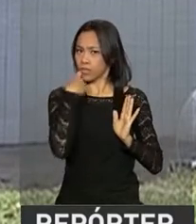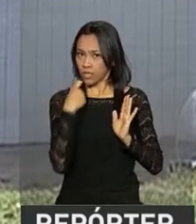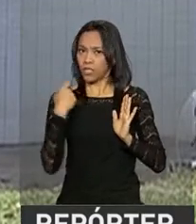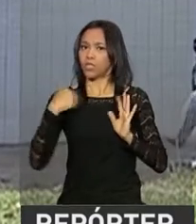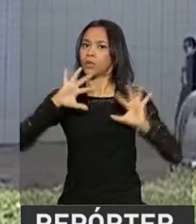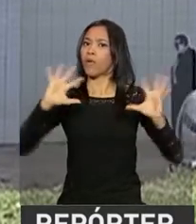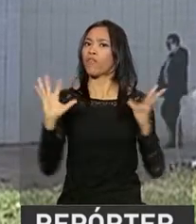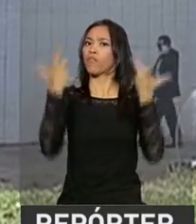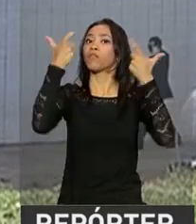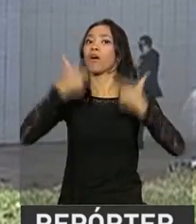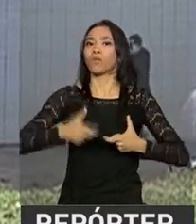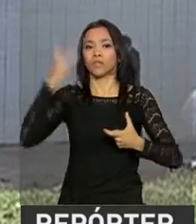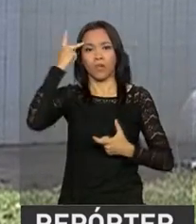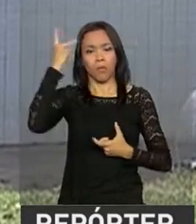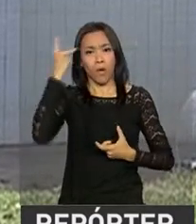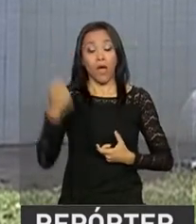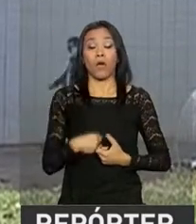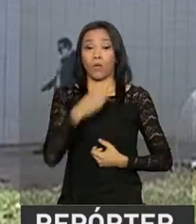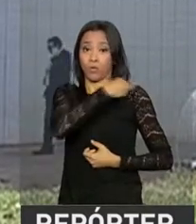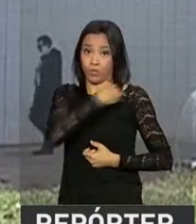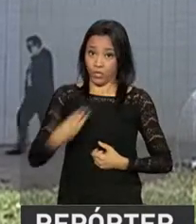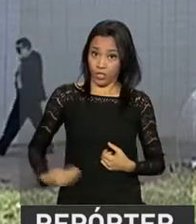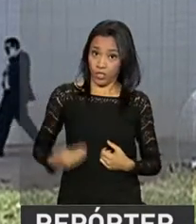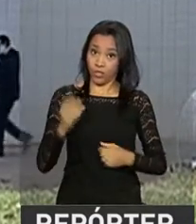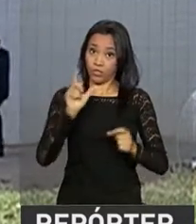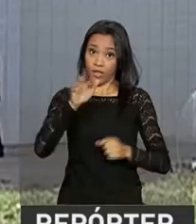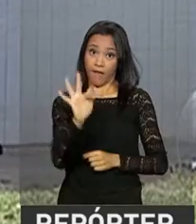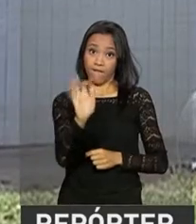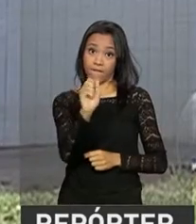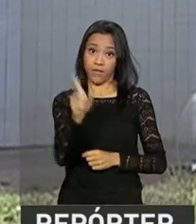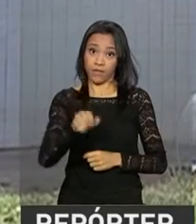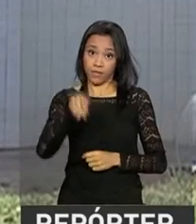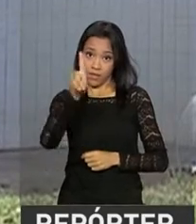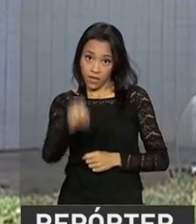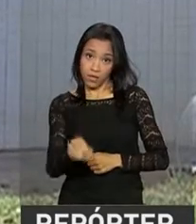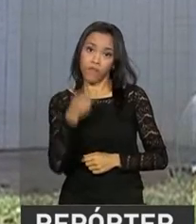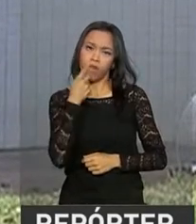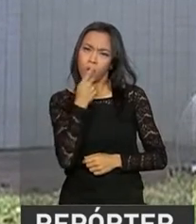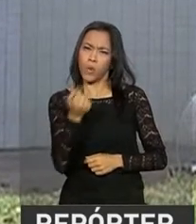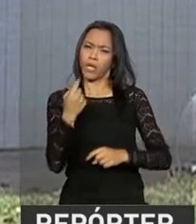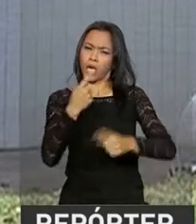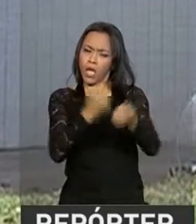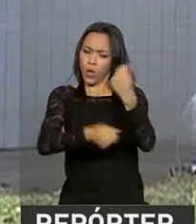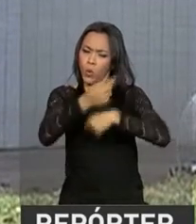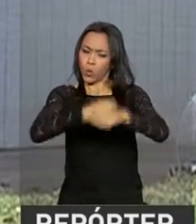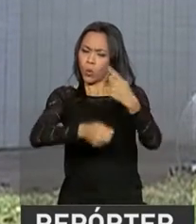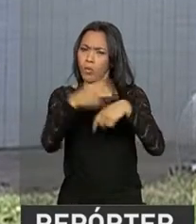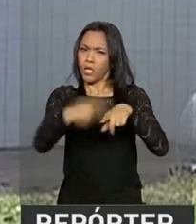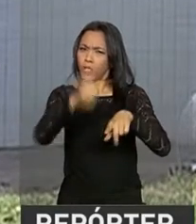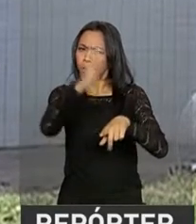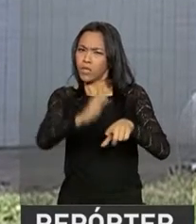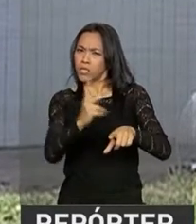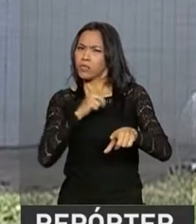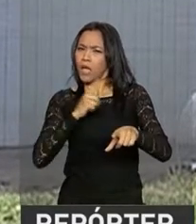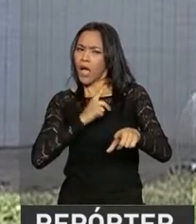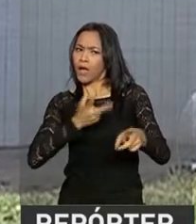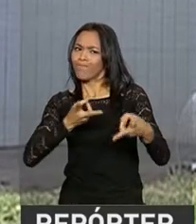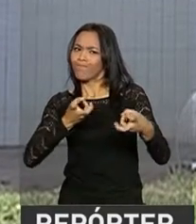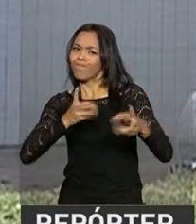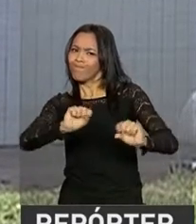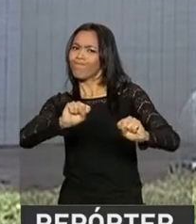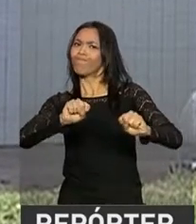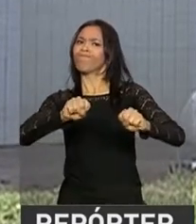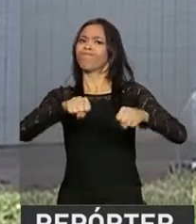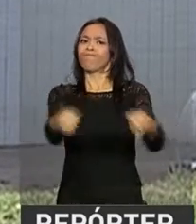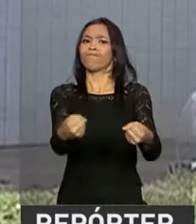em São Paulo, o ministro da Fazenda, Henrique Meirelles, disse que a economia brasileira já dá sinais de recuperação e que a tramitação